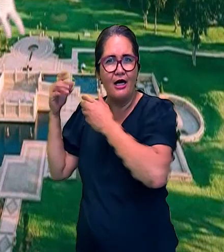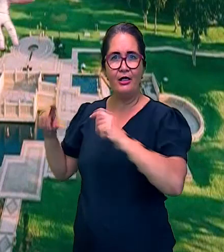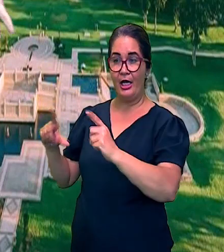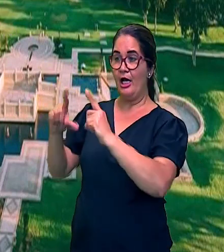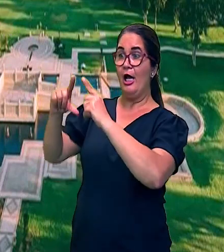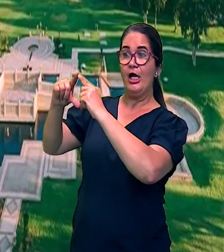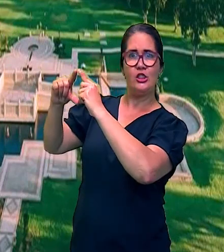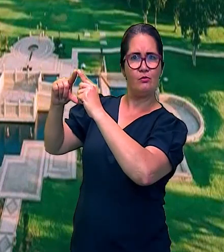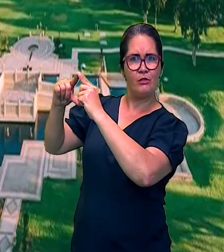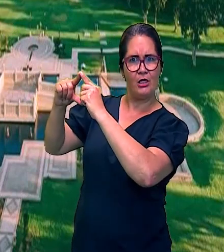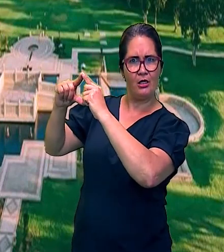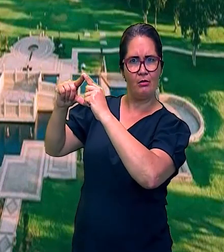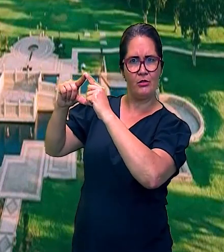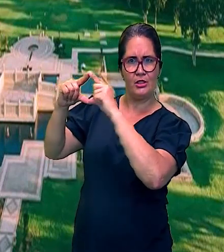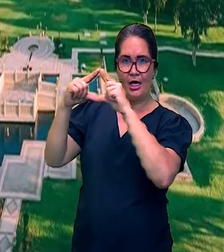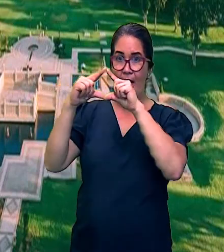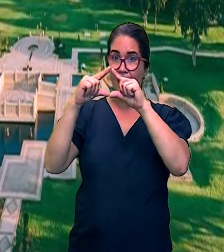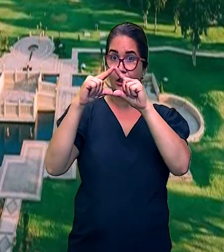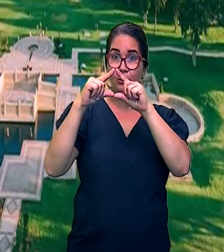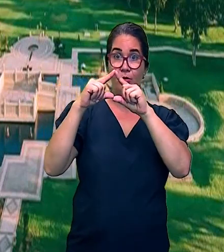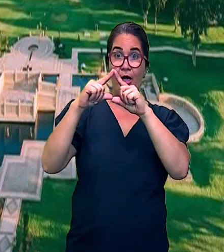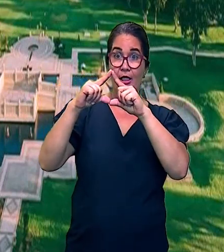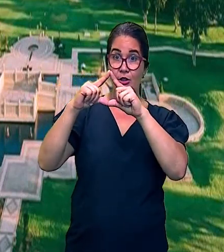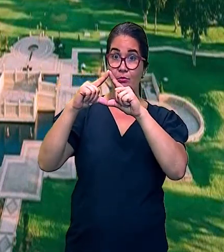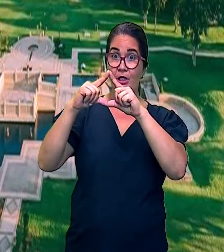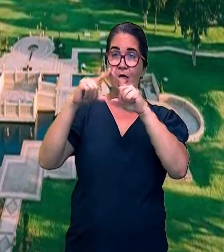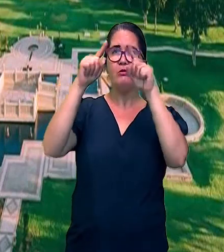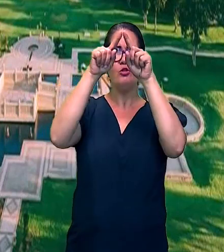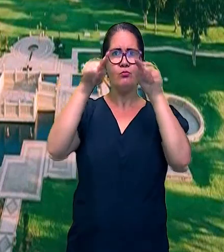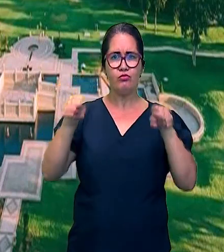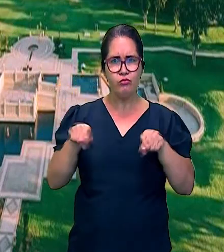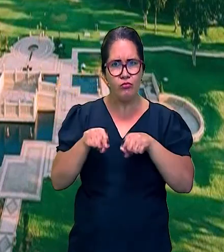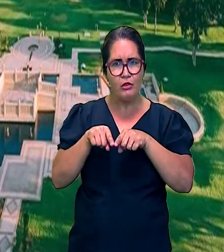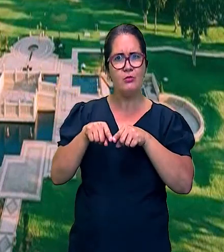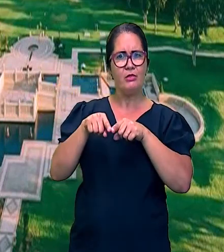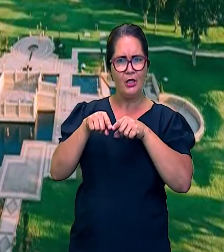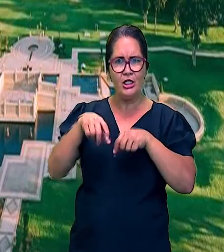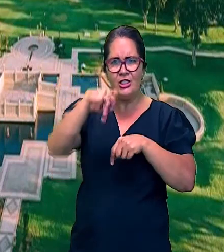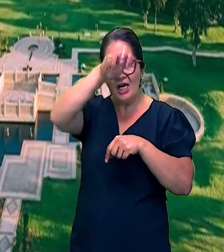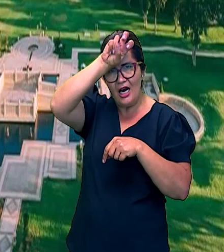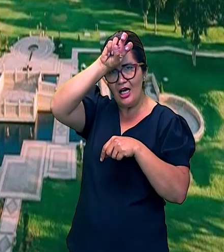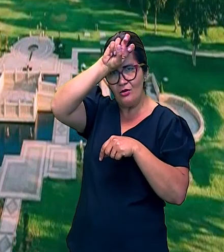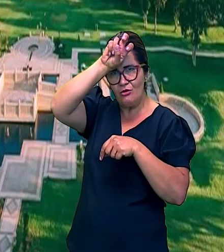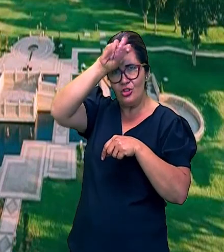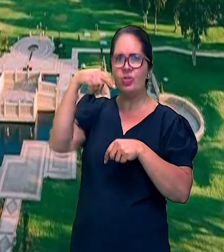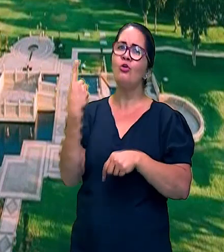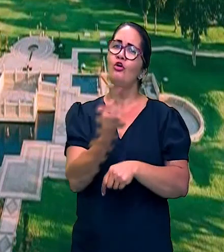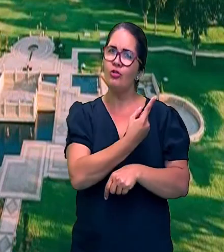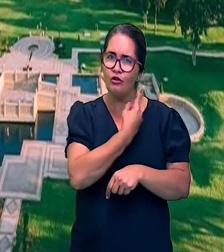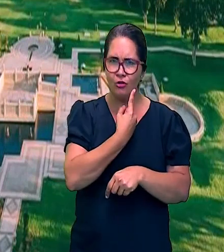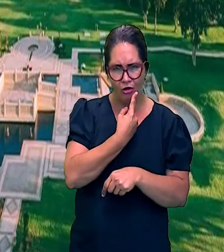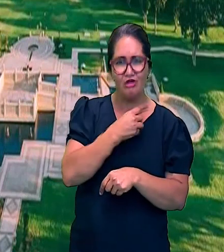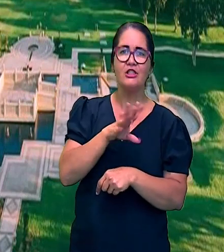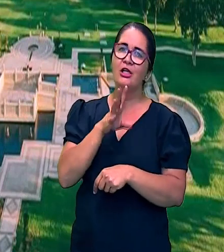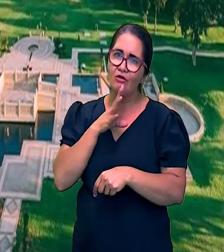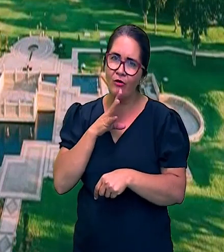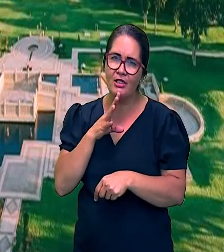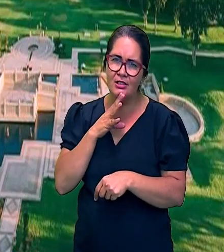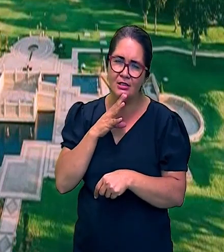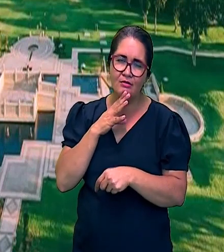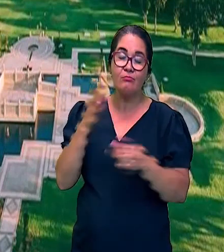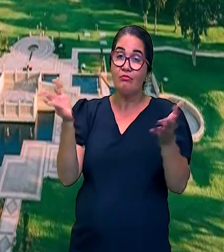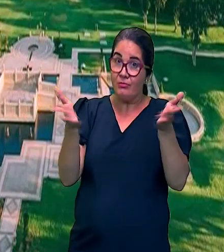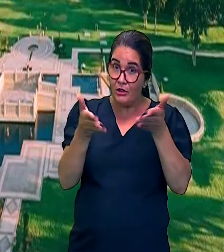que todos nós já ouvimos falar ou conhecemos de algum lugar, né? Bom,